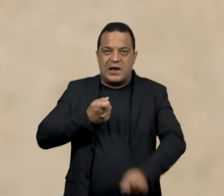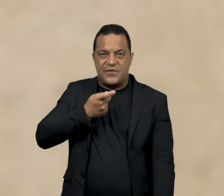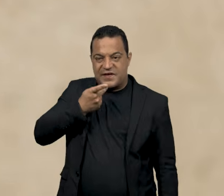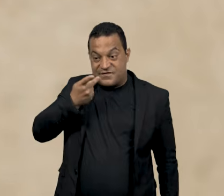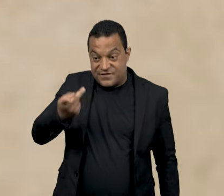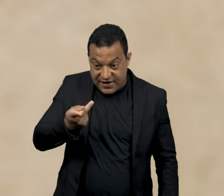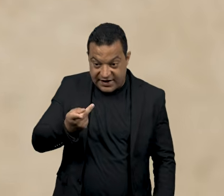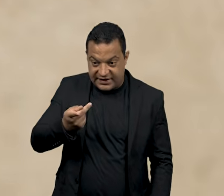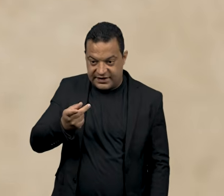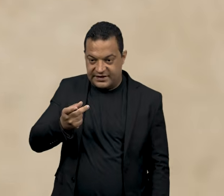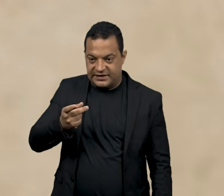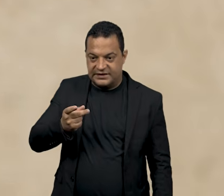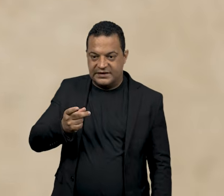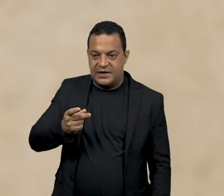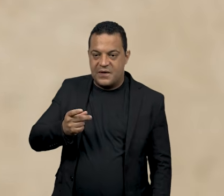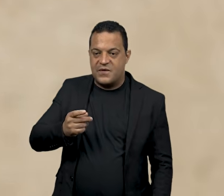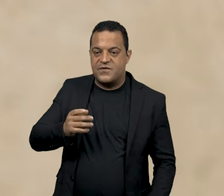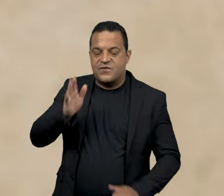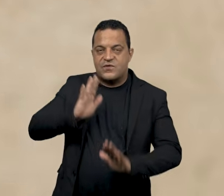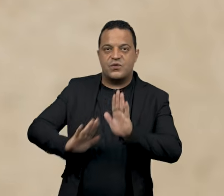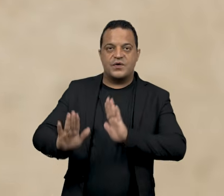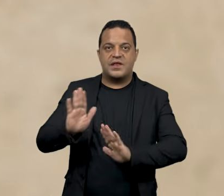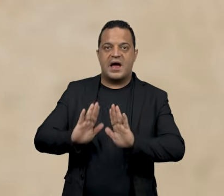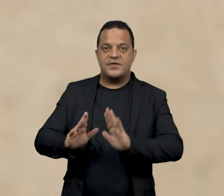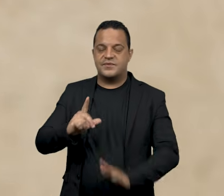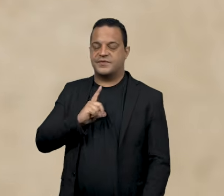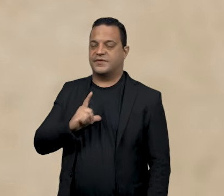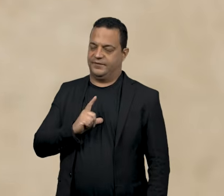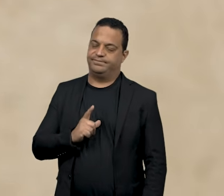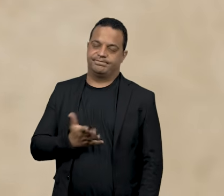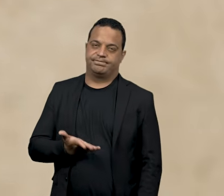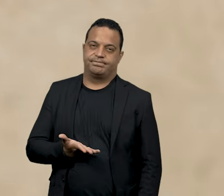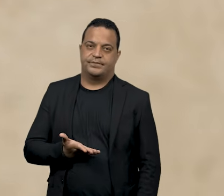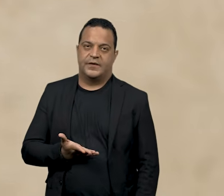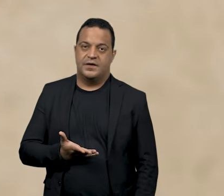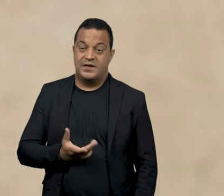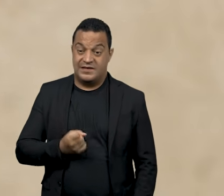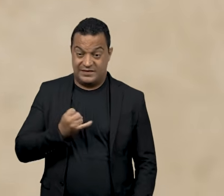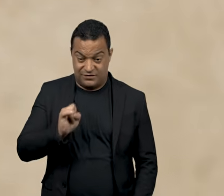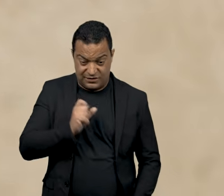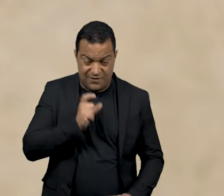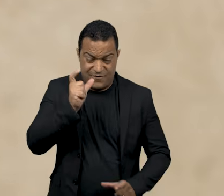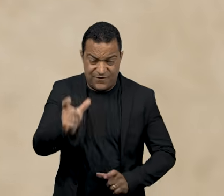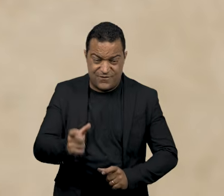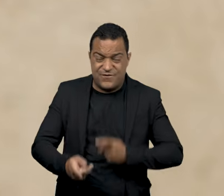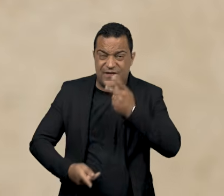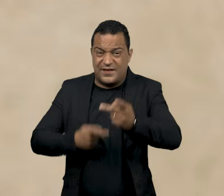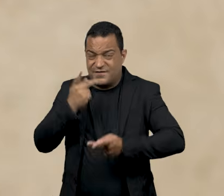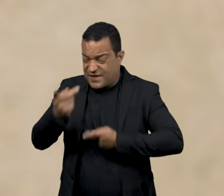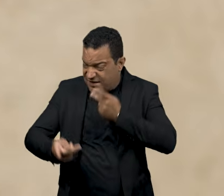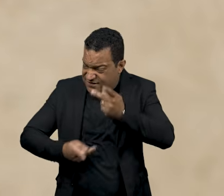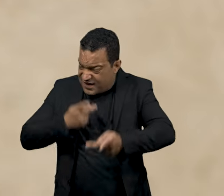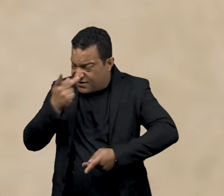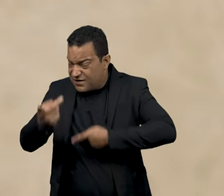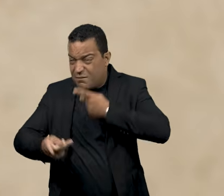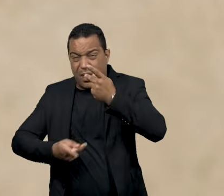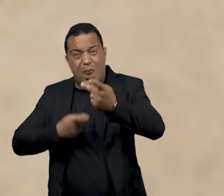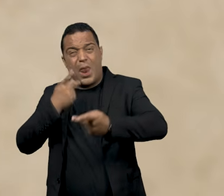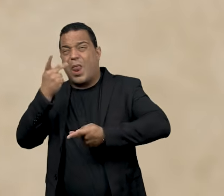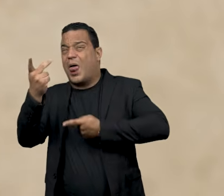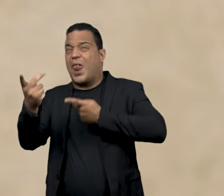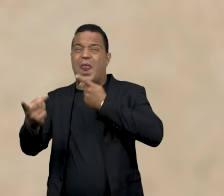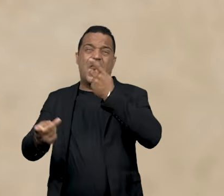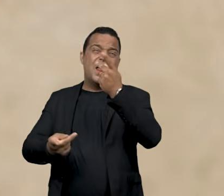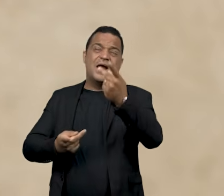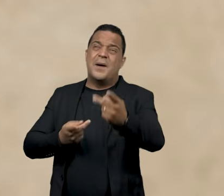prudente. Ou seja, você falar demais pode trazer inúmeros problemas. Se você